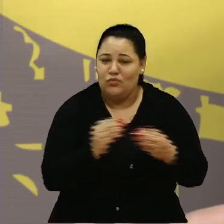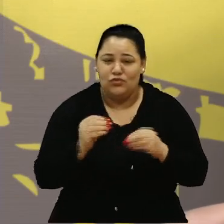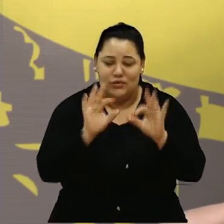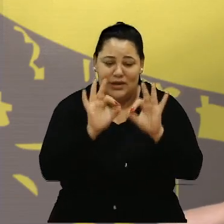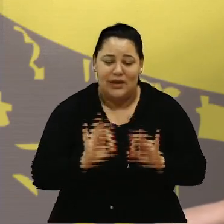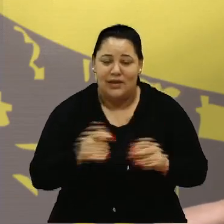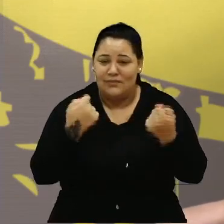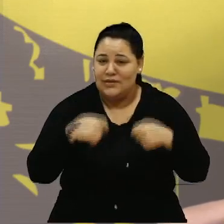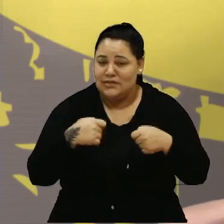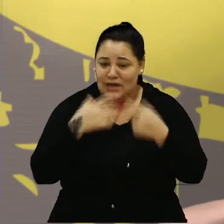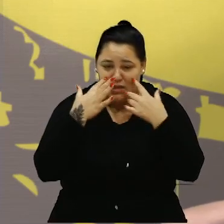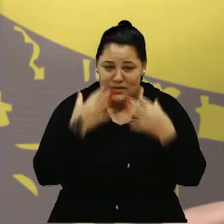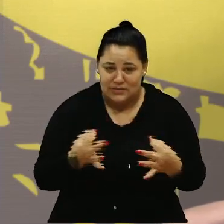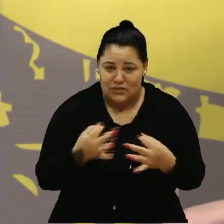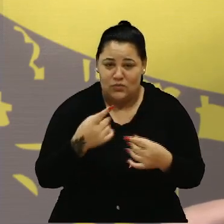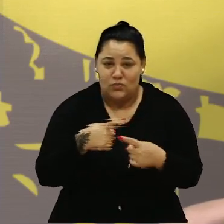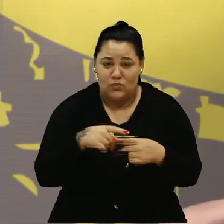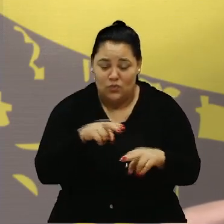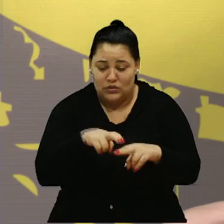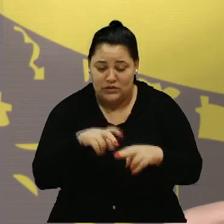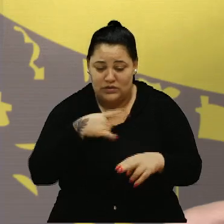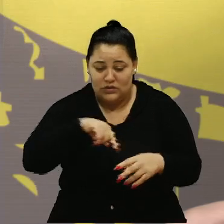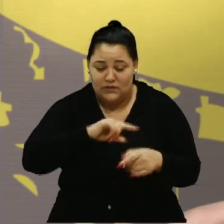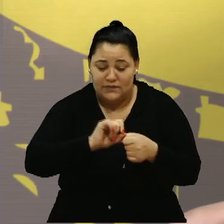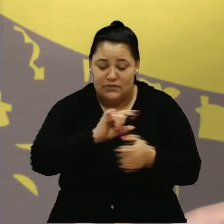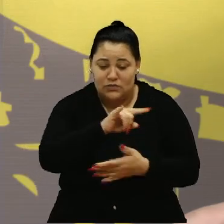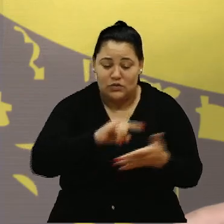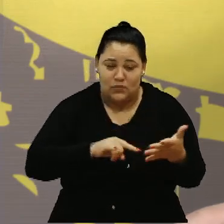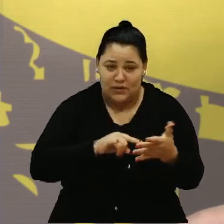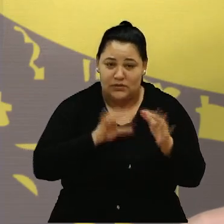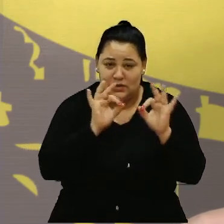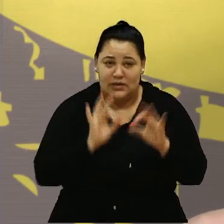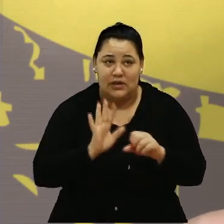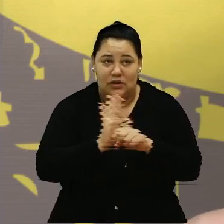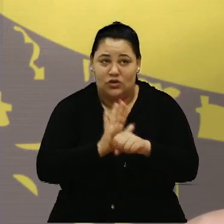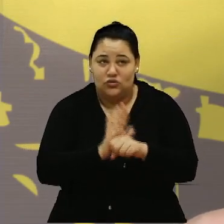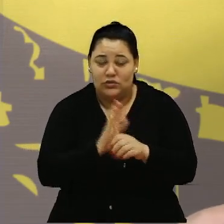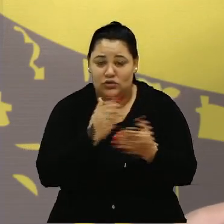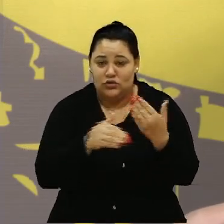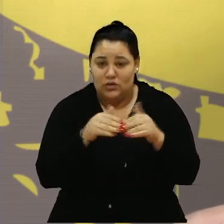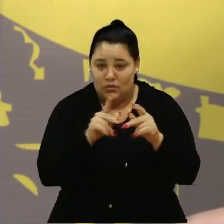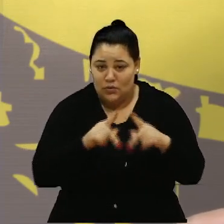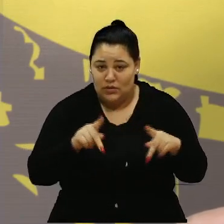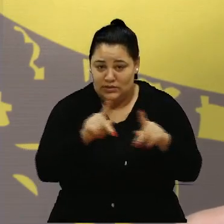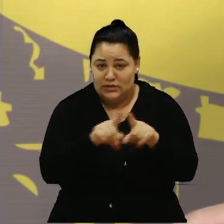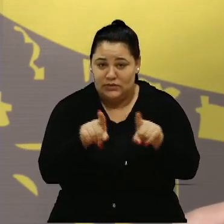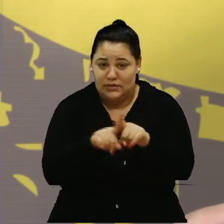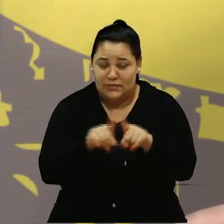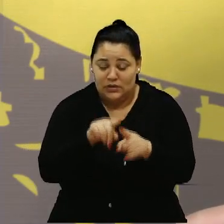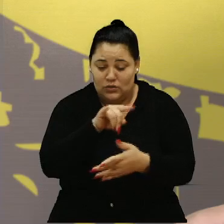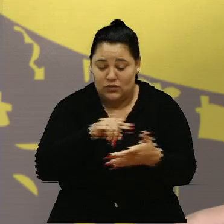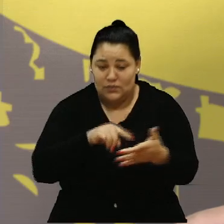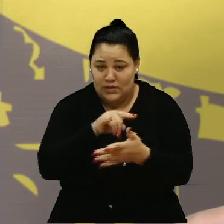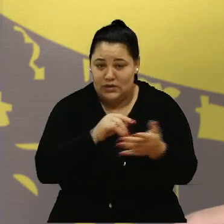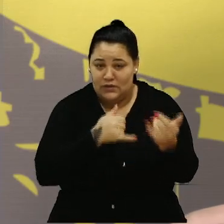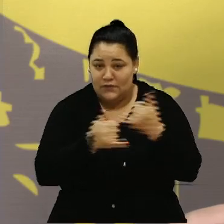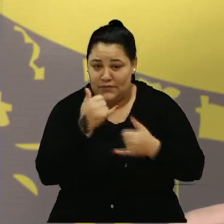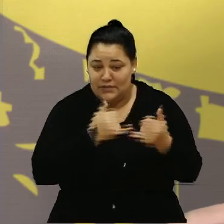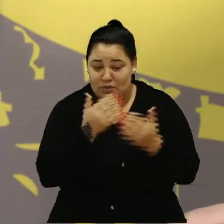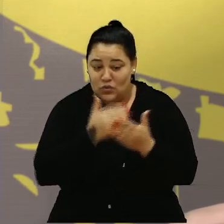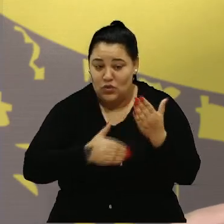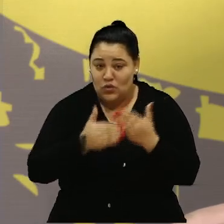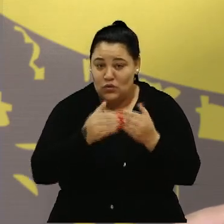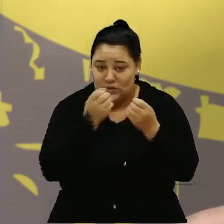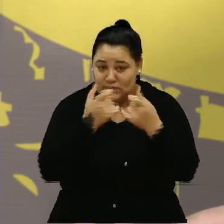olhadas, por isso nós fizemos um documento, uma apuração, com a ajuda da população de lá, com documentos, dados, informações que a população nos